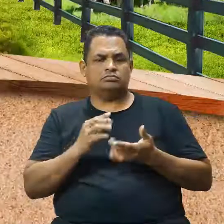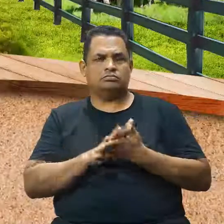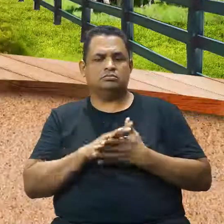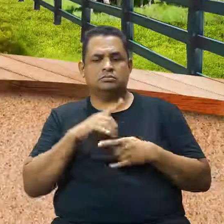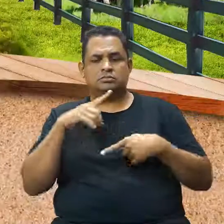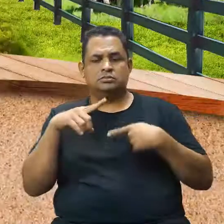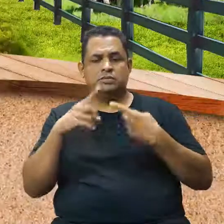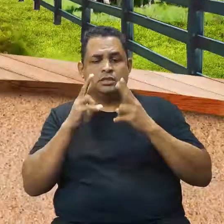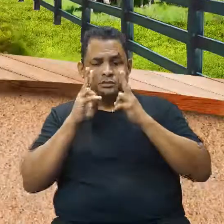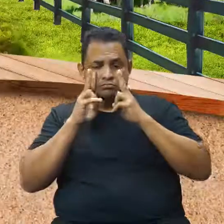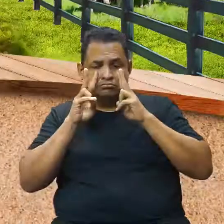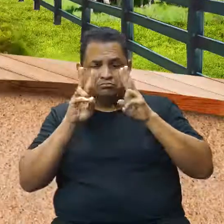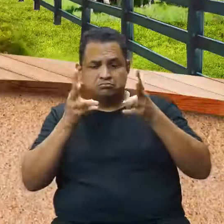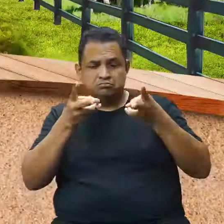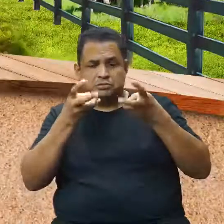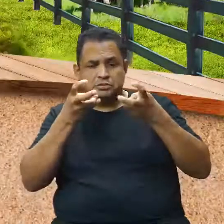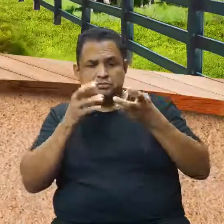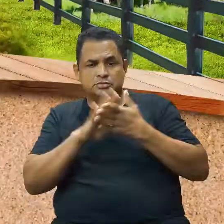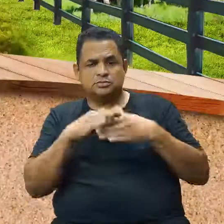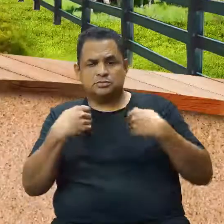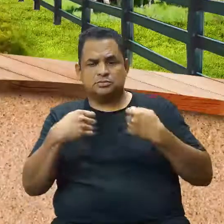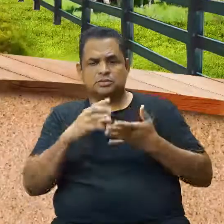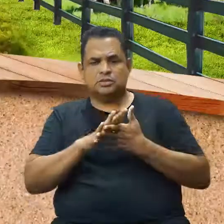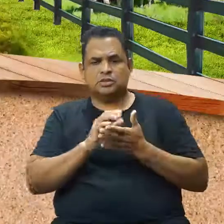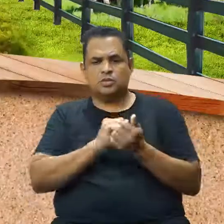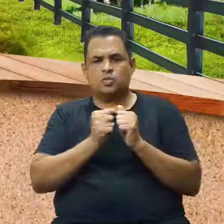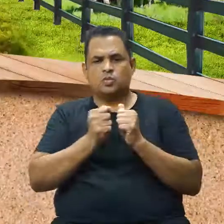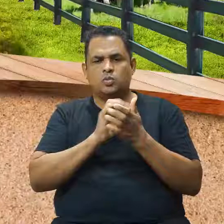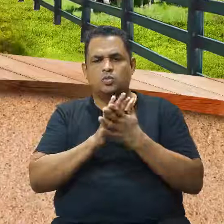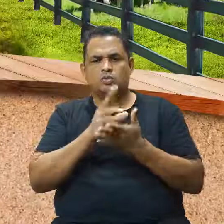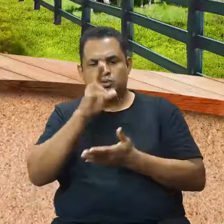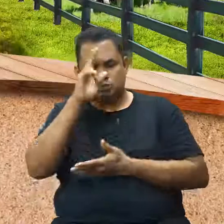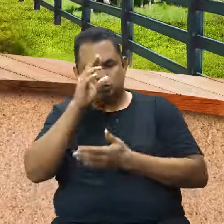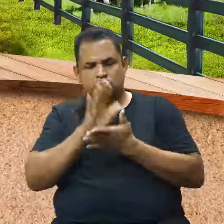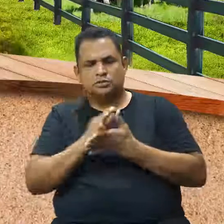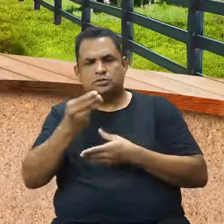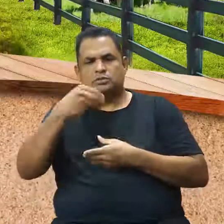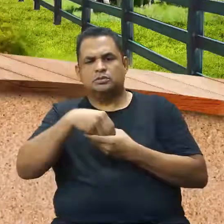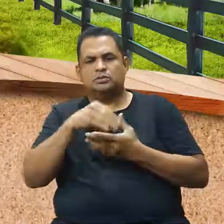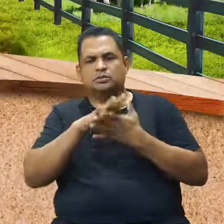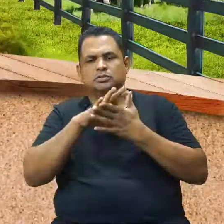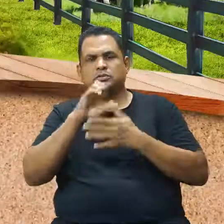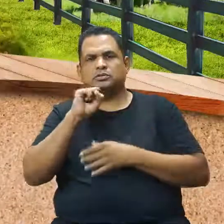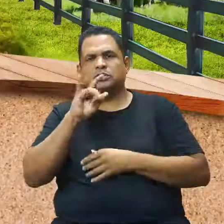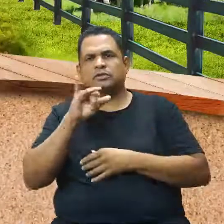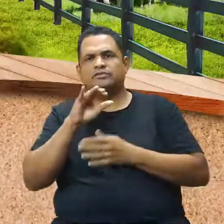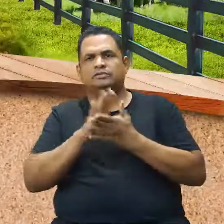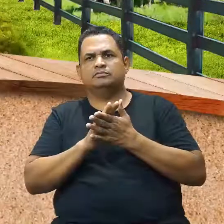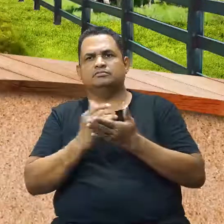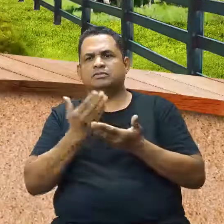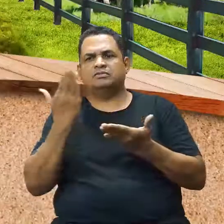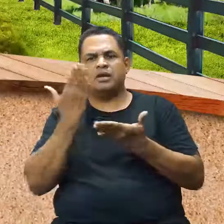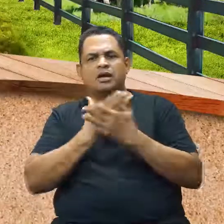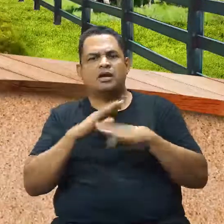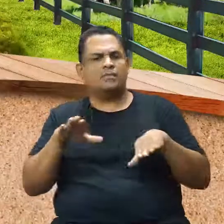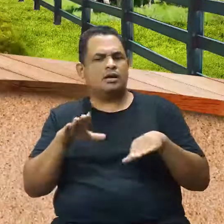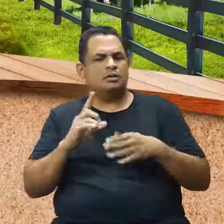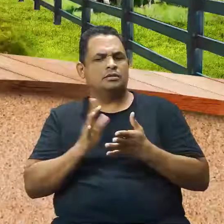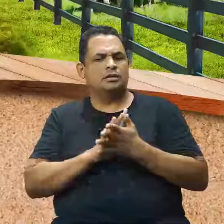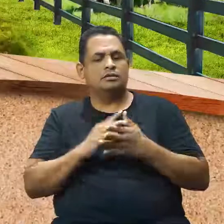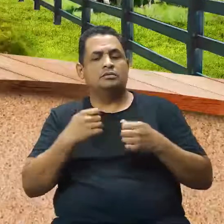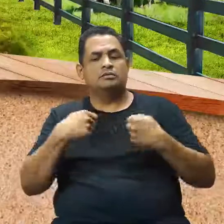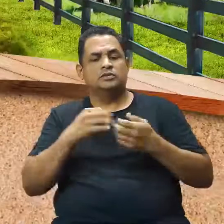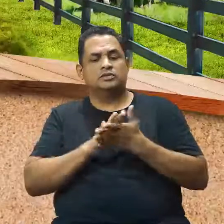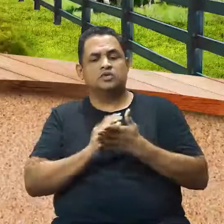que a gente tem que ter no controle de pragas dentro dos safos. Você não vai exterminar, você vai controlar